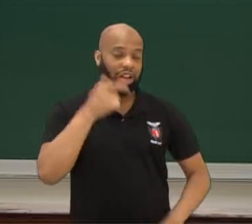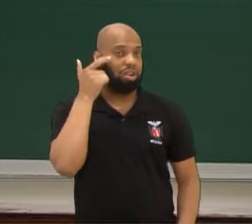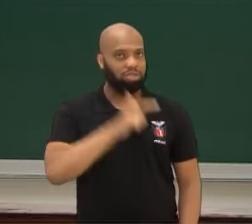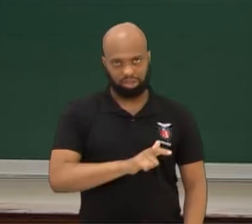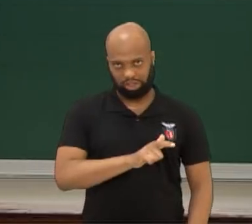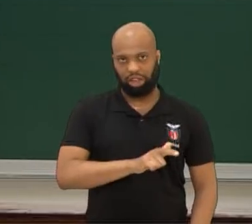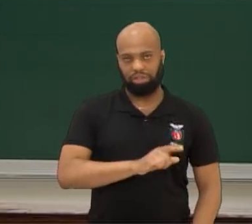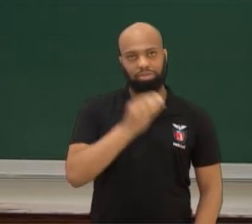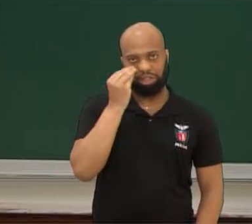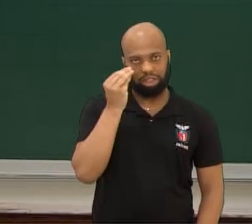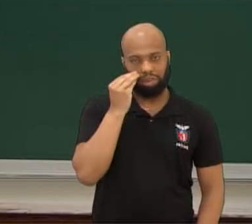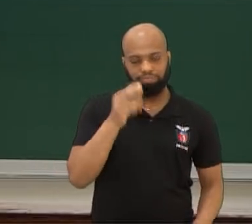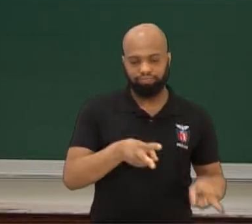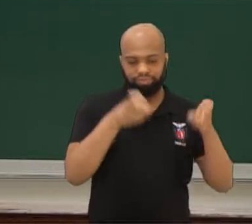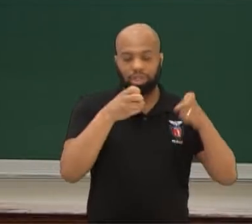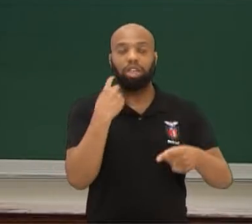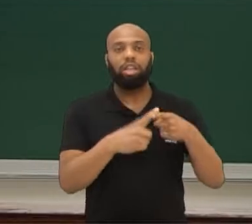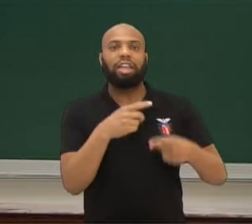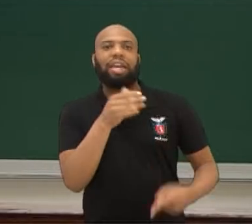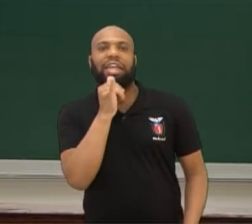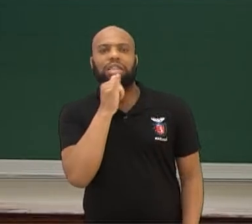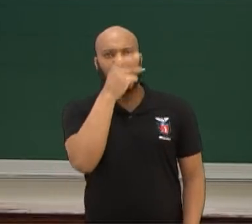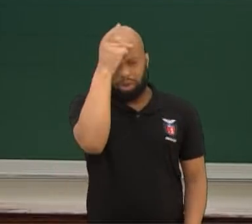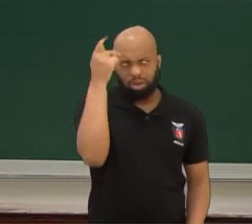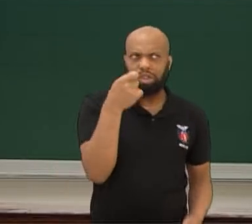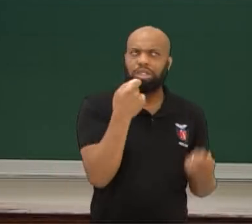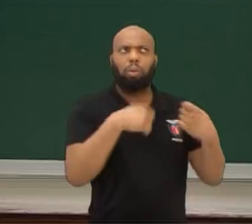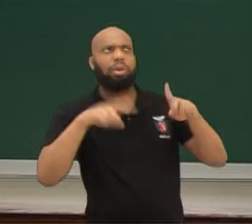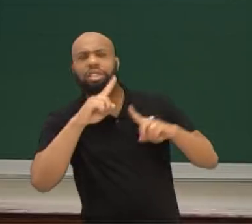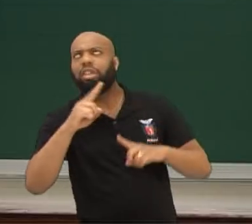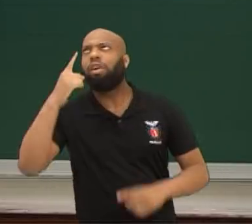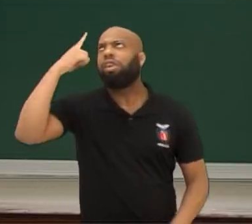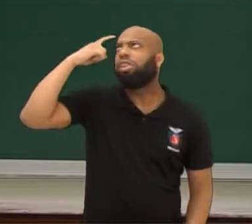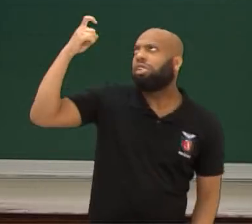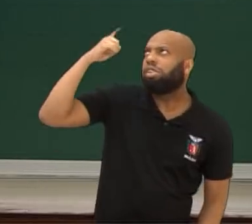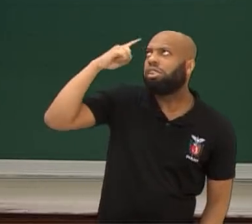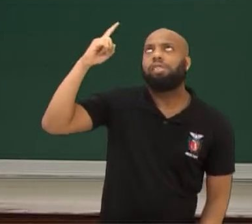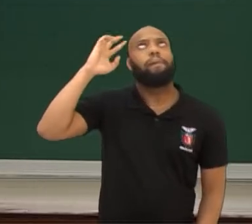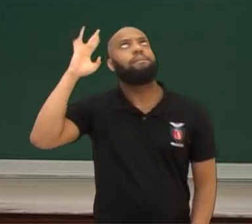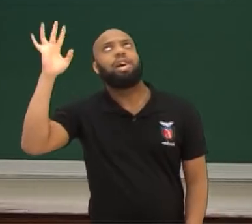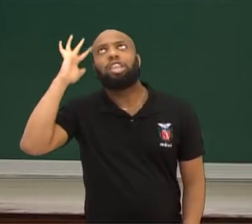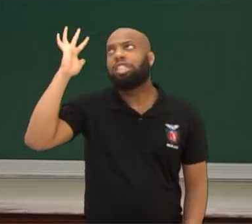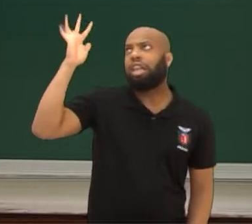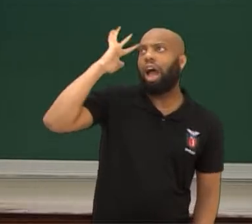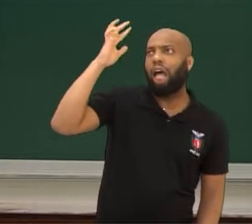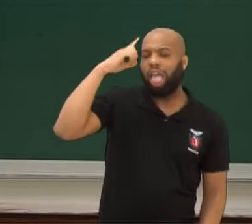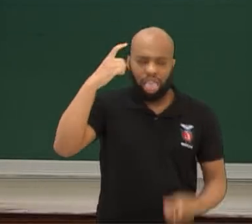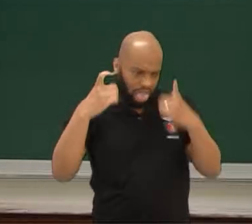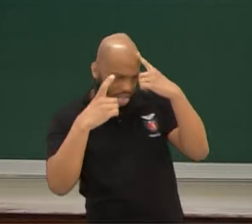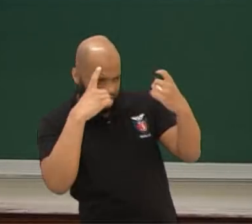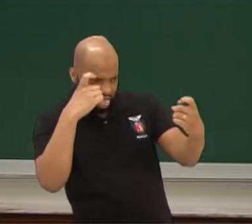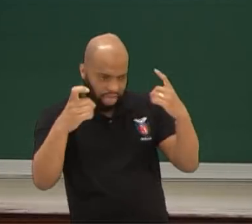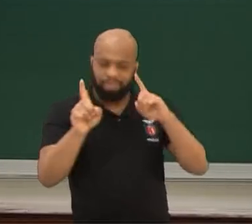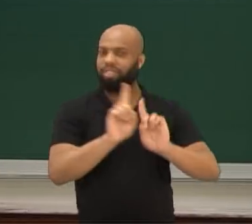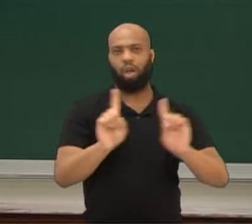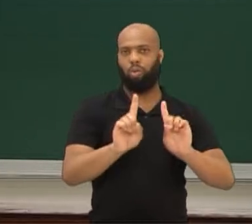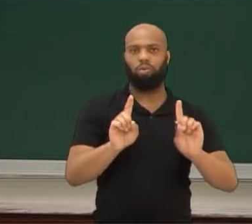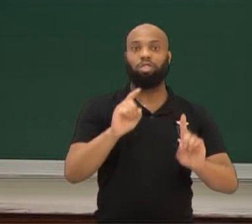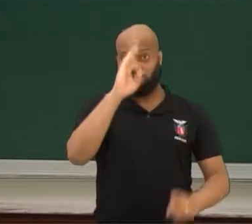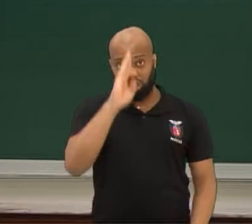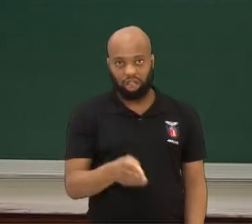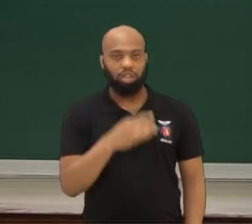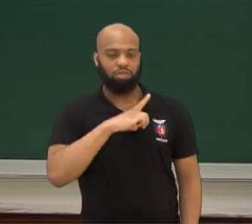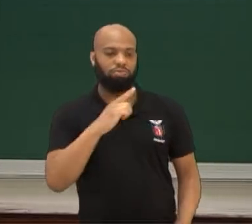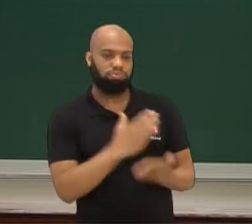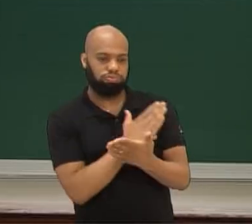estão explicitadas, O leitor não tem que ficar tentando inferir, adivinhar, preencher lacunas deixadas pelo